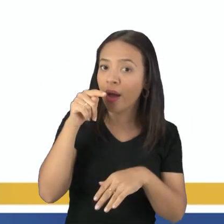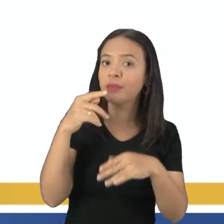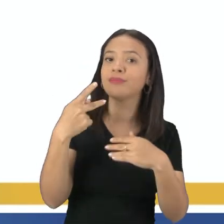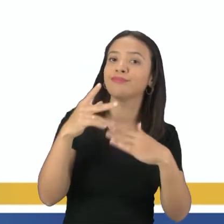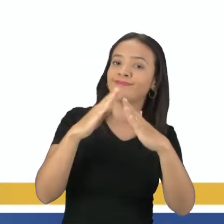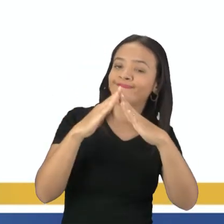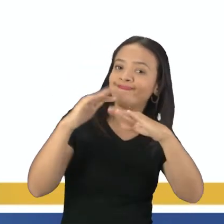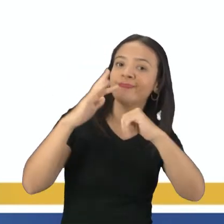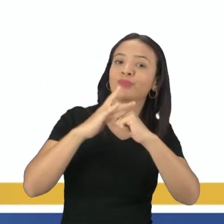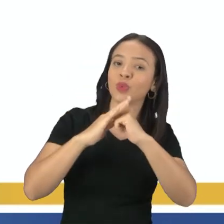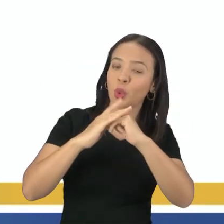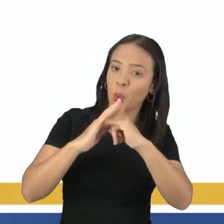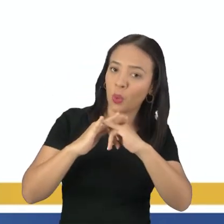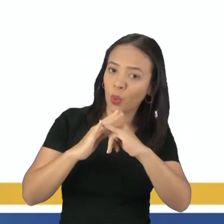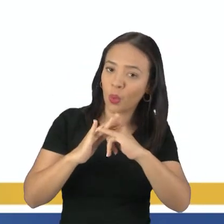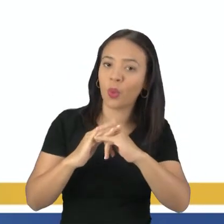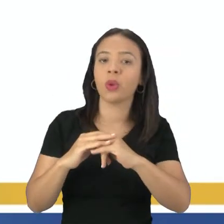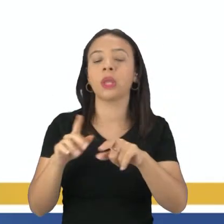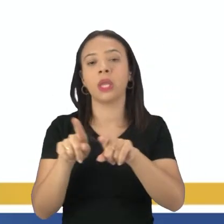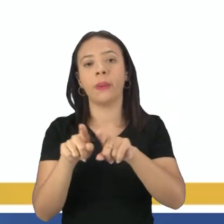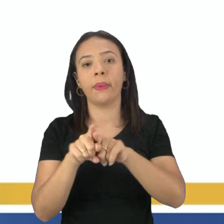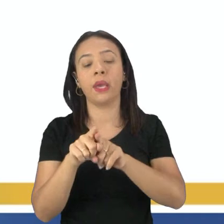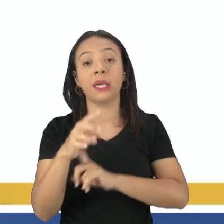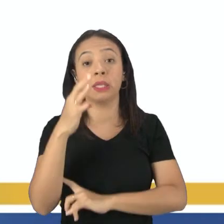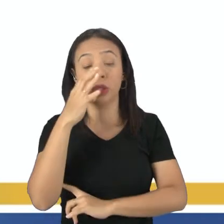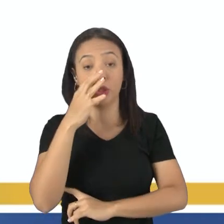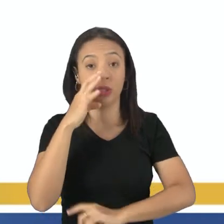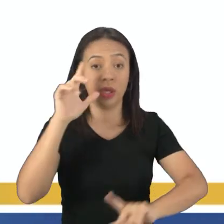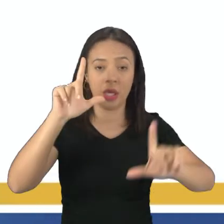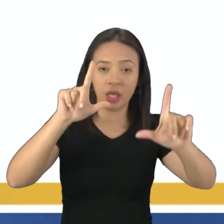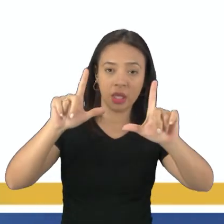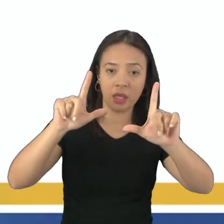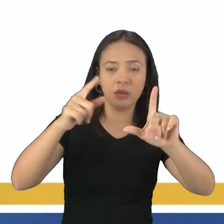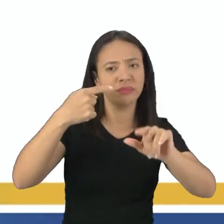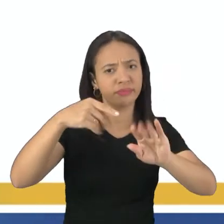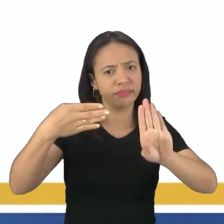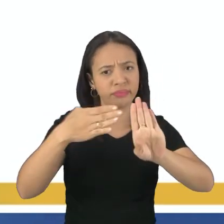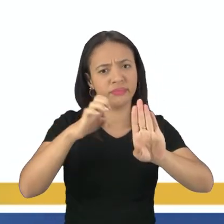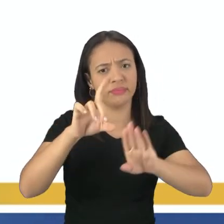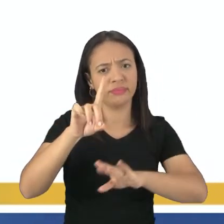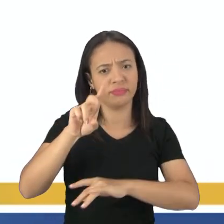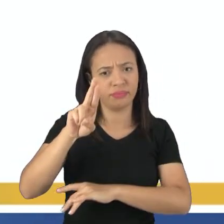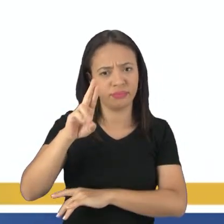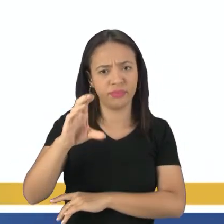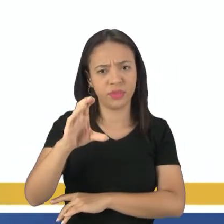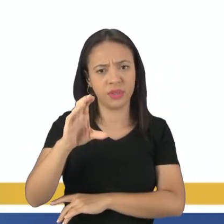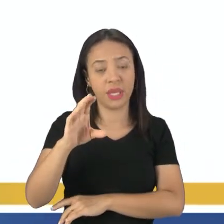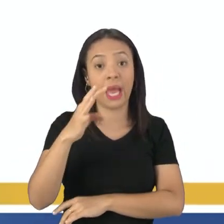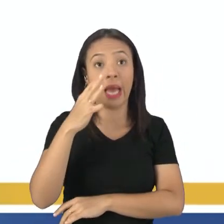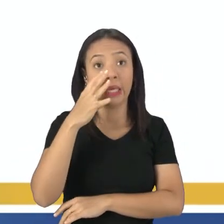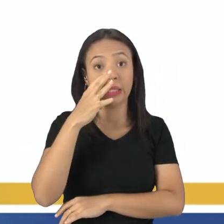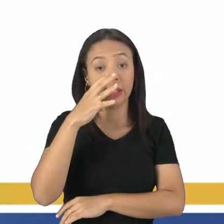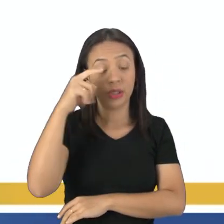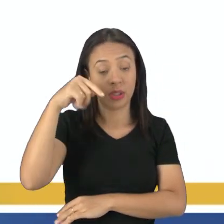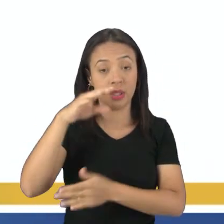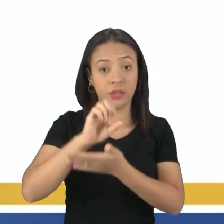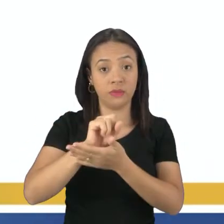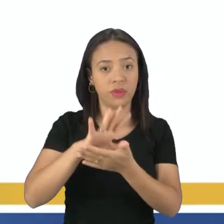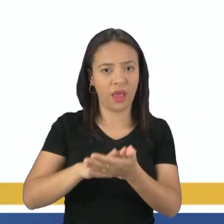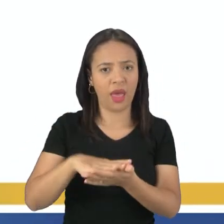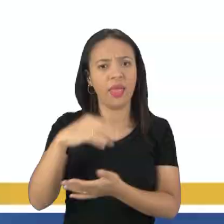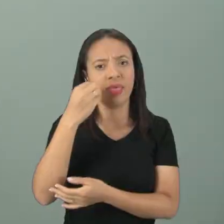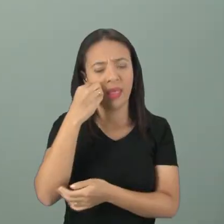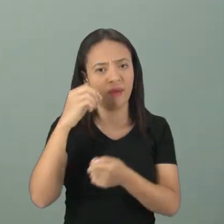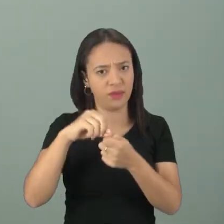você que está acompanhando pela TV, depois visita lá a plataforma Eduque, revisa a atividade, tenta